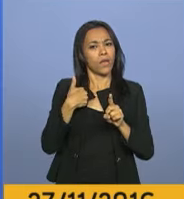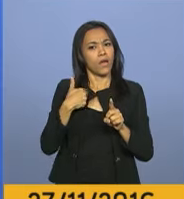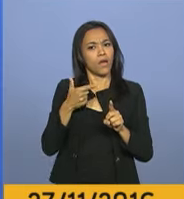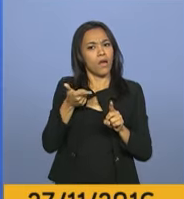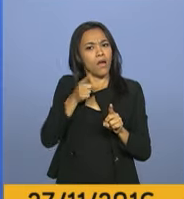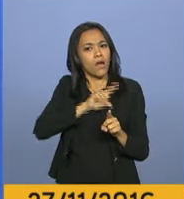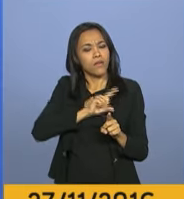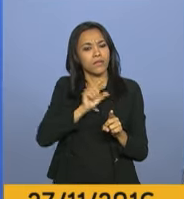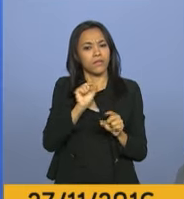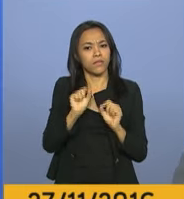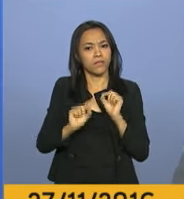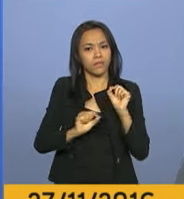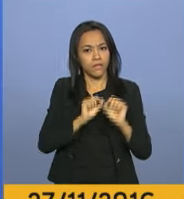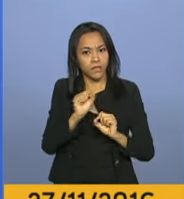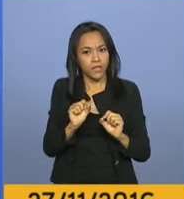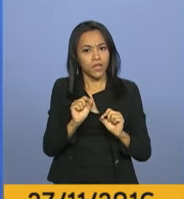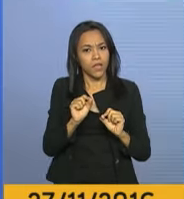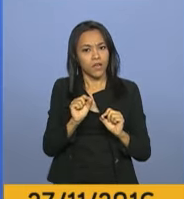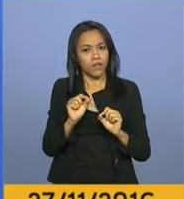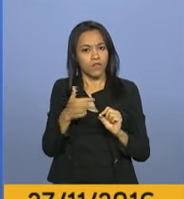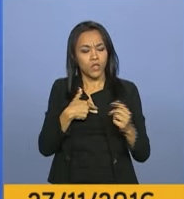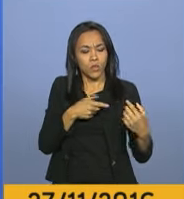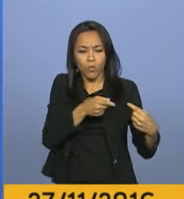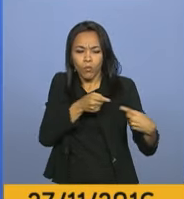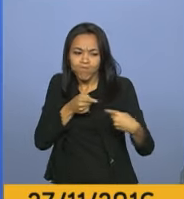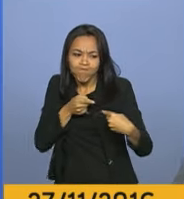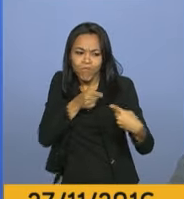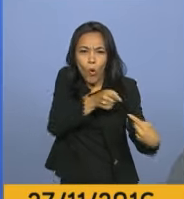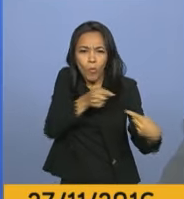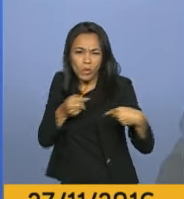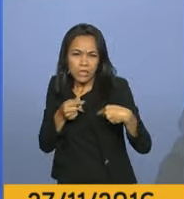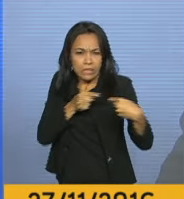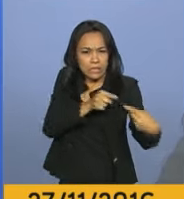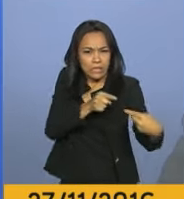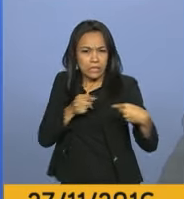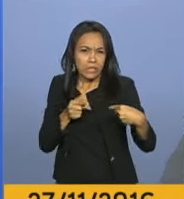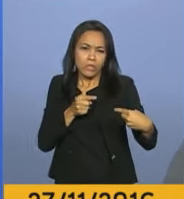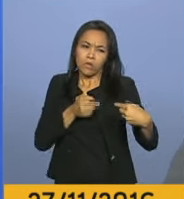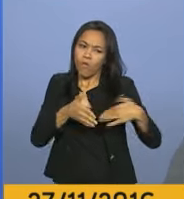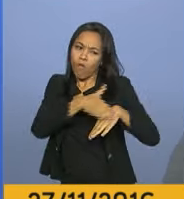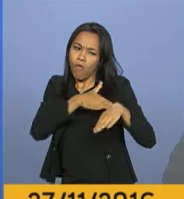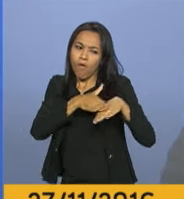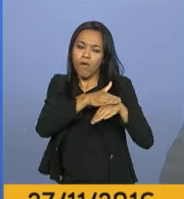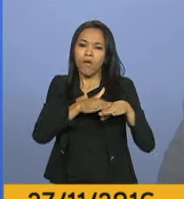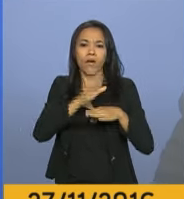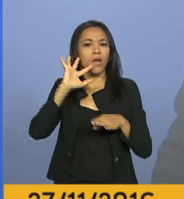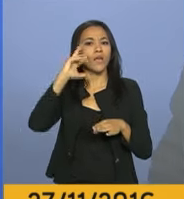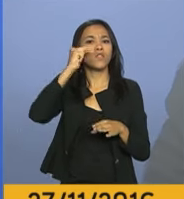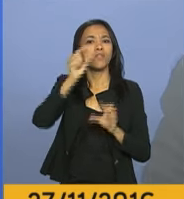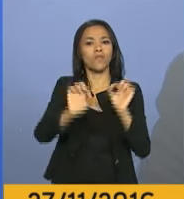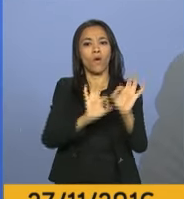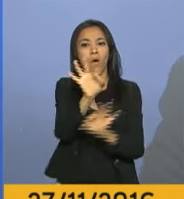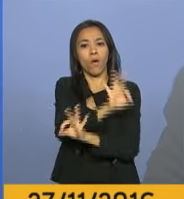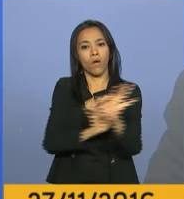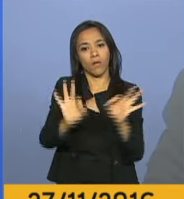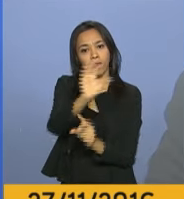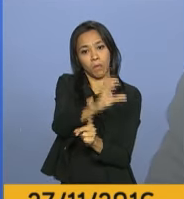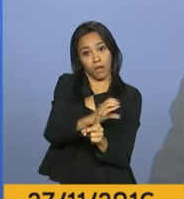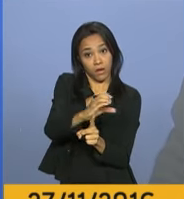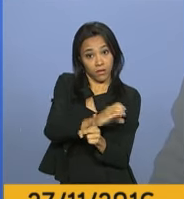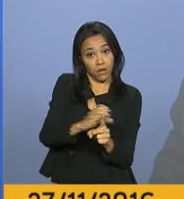da situação com a oposição para fixar o calendário. E